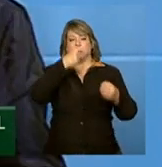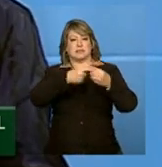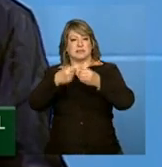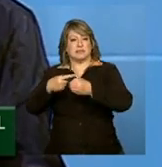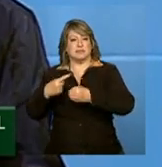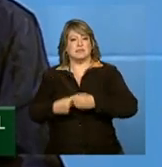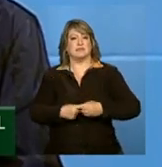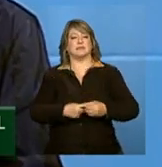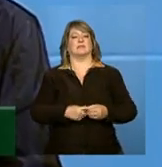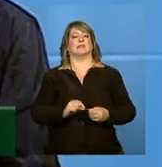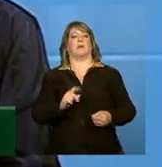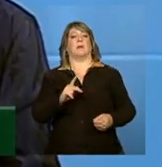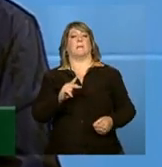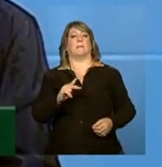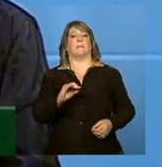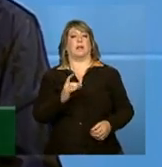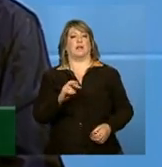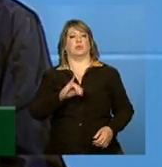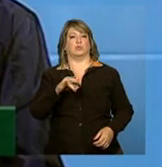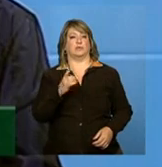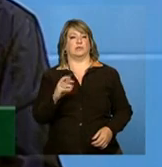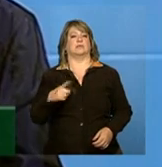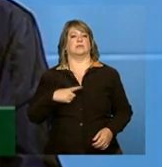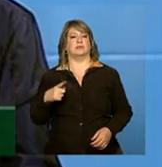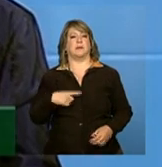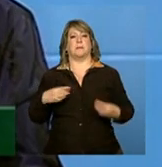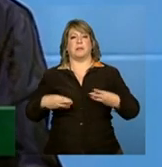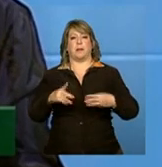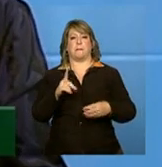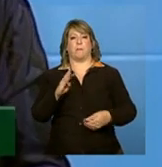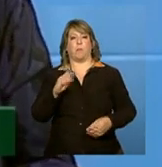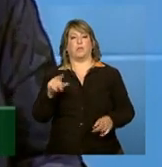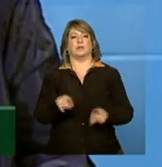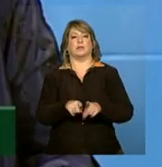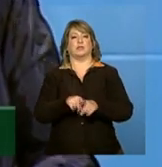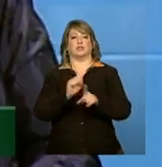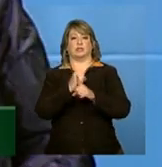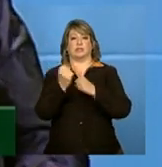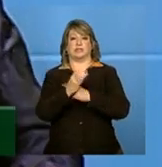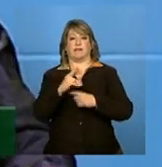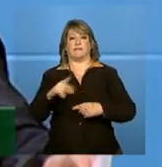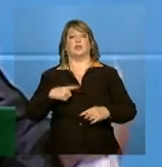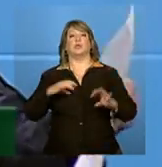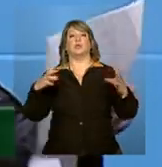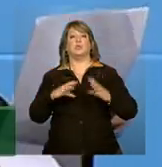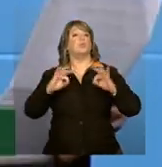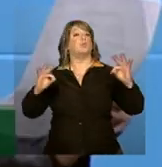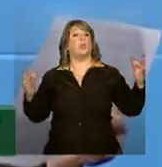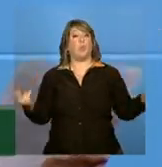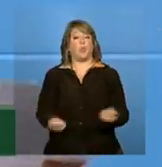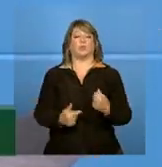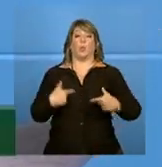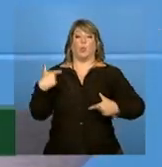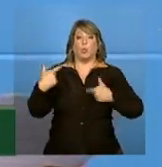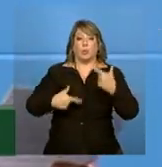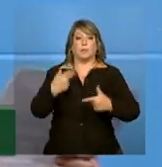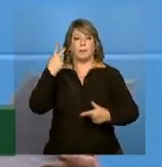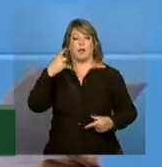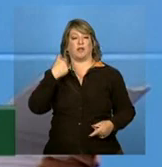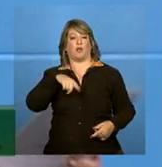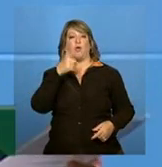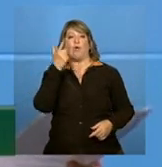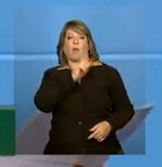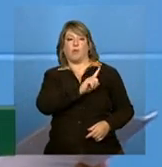Poder Judiciário, do Ministério Público, da sociedade civil e do conjunto dos atores que lutam para que a